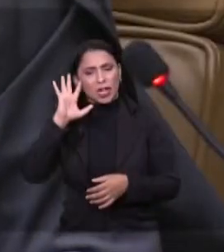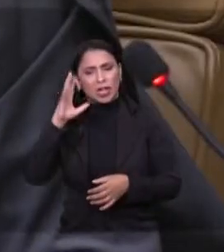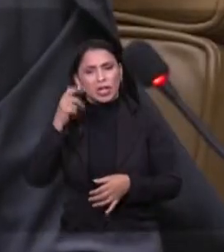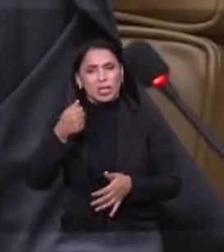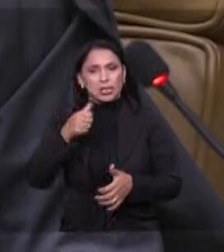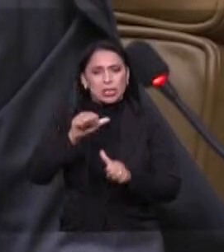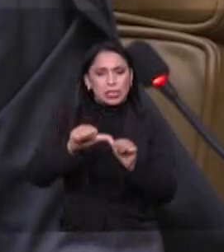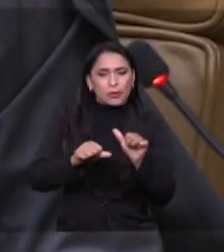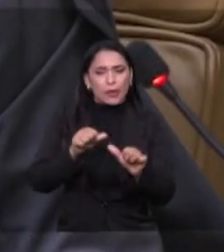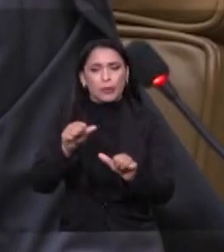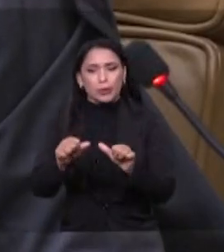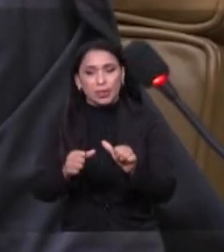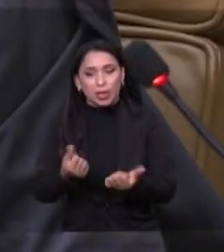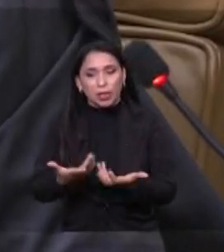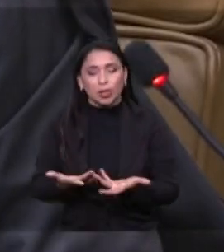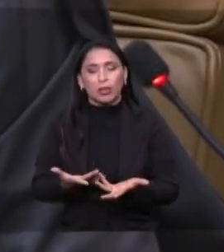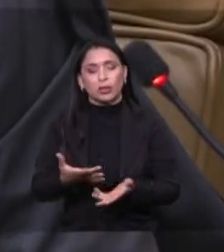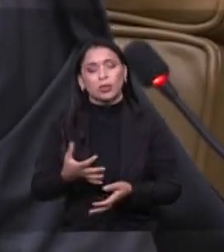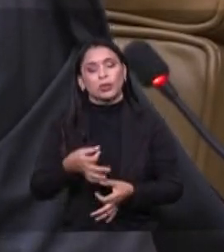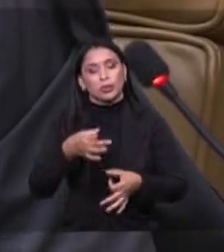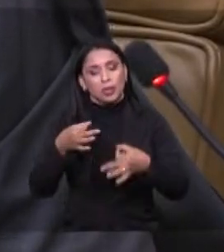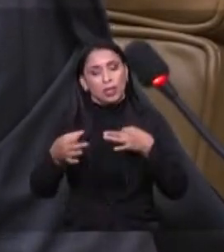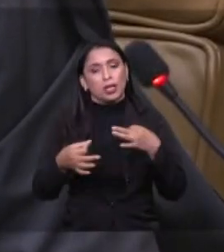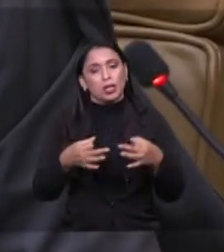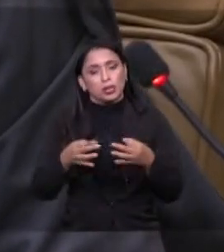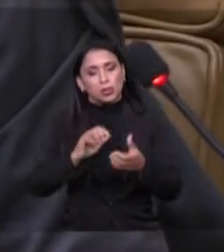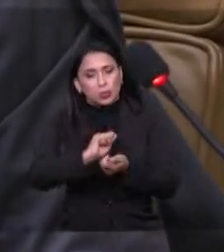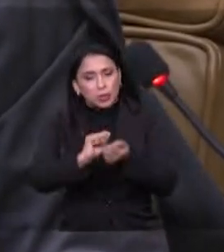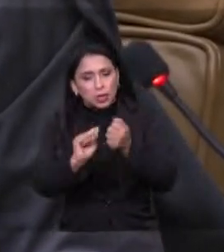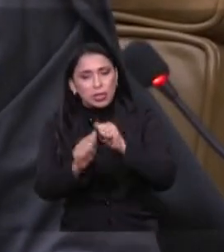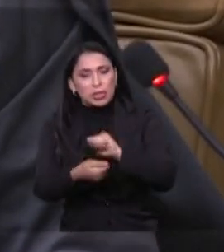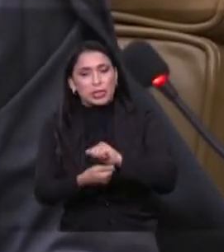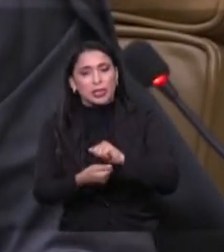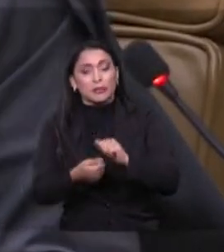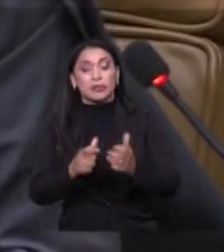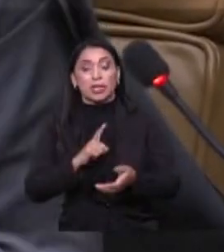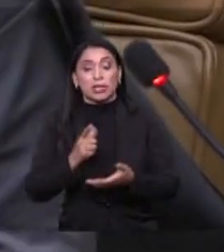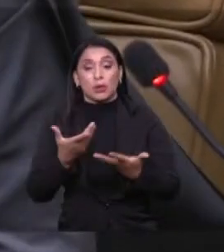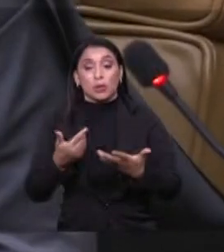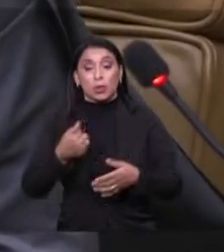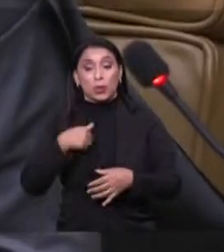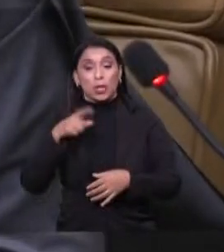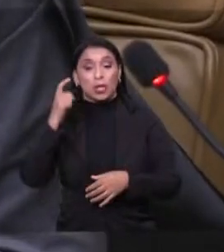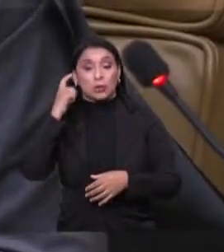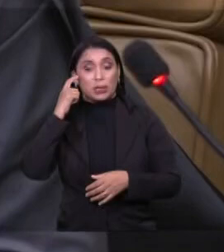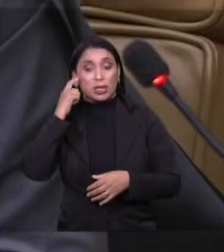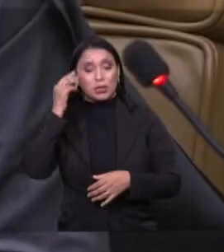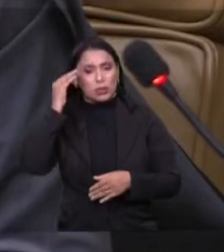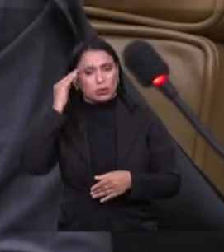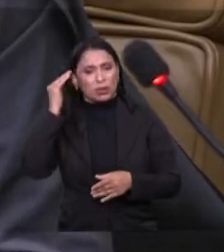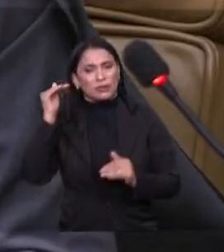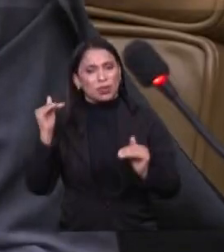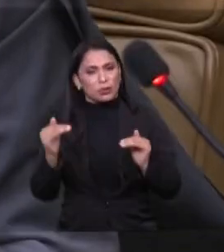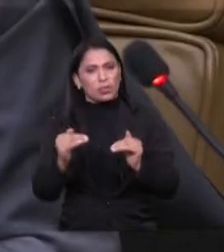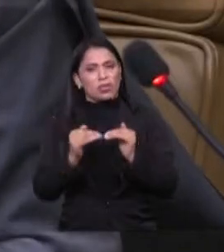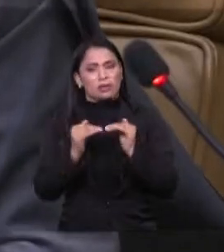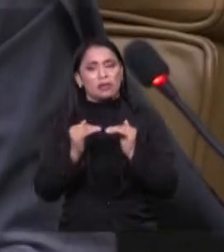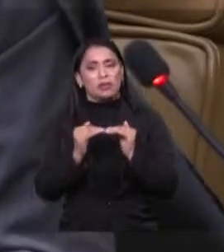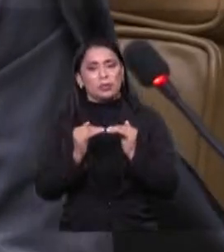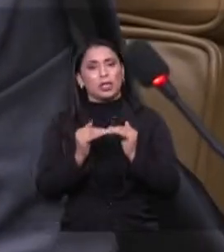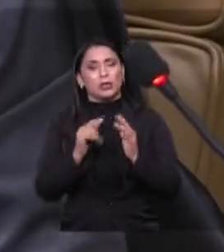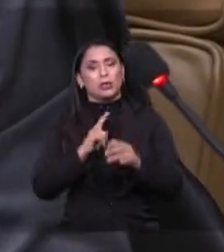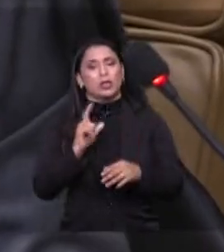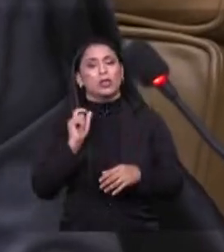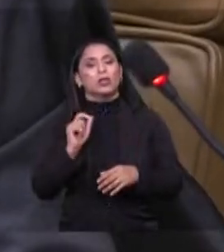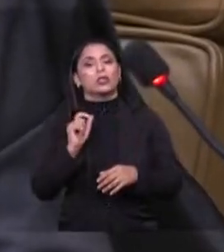seja a melhor possível. Então, aqui também eu tinha ido nessa compreensão de que,